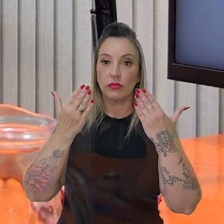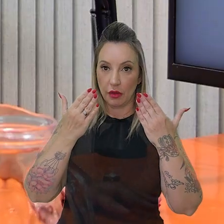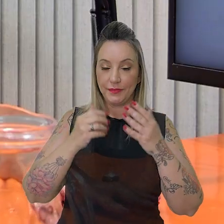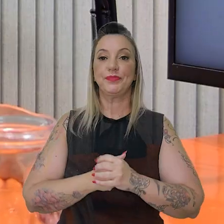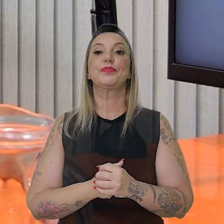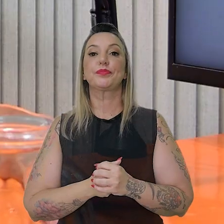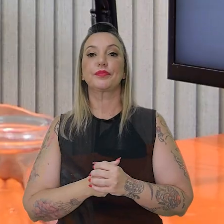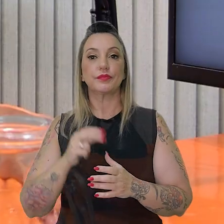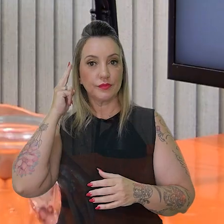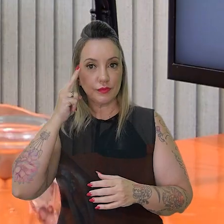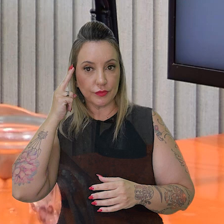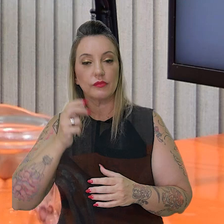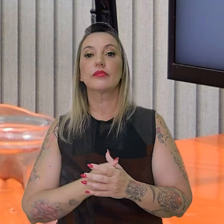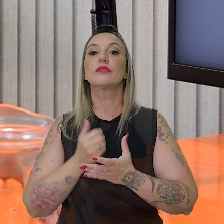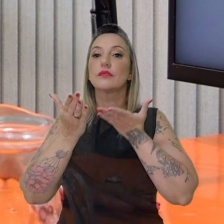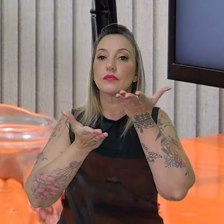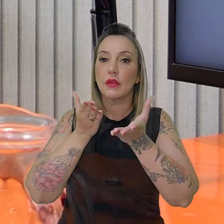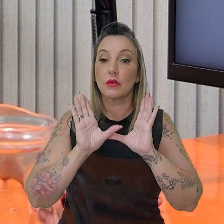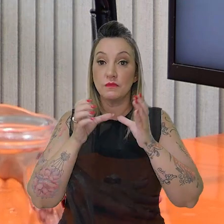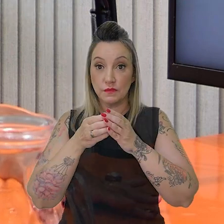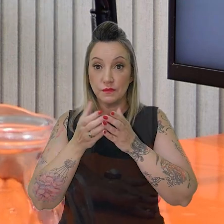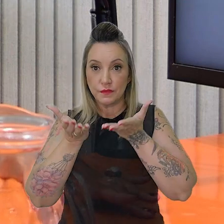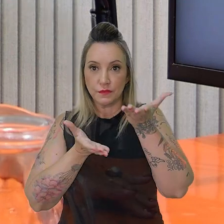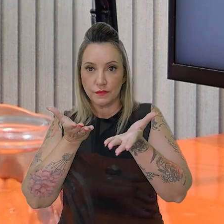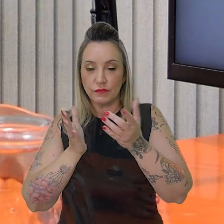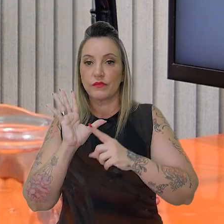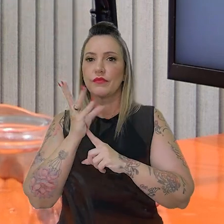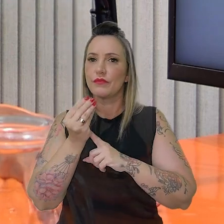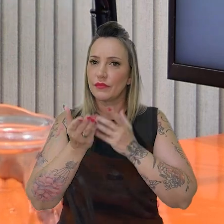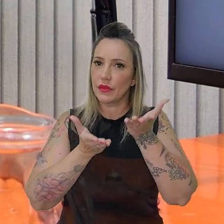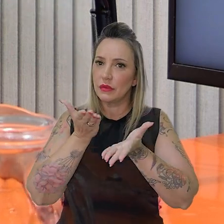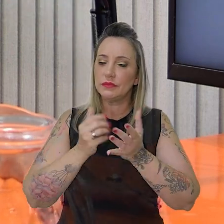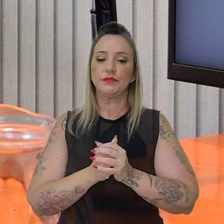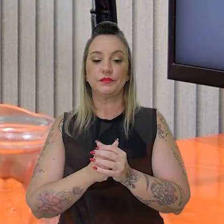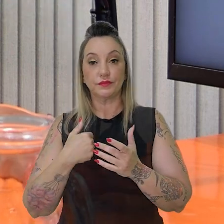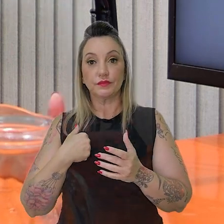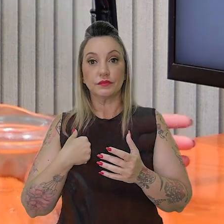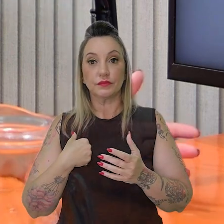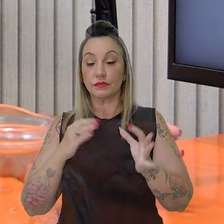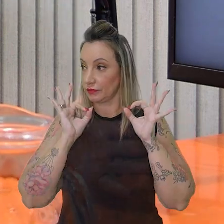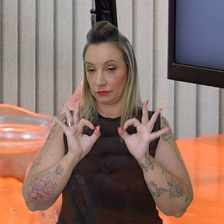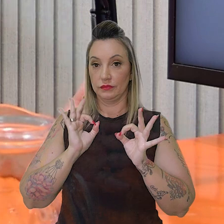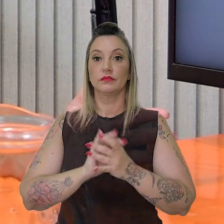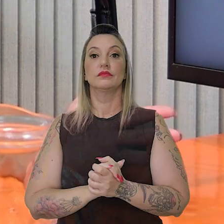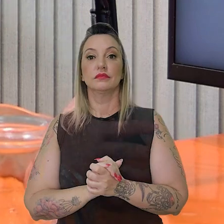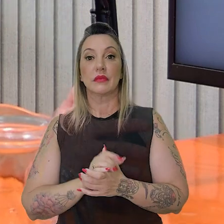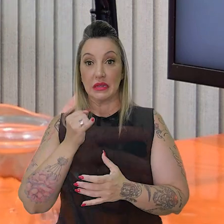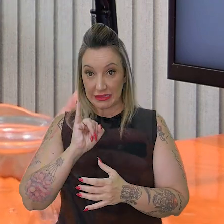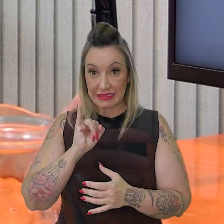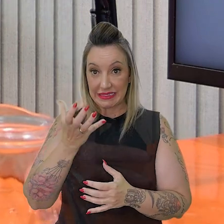psiquiátrico psicológico grupo terapêutico arte terapia foi quando eu aceitei que se eu